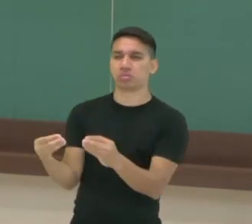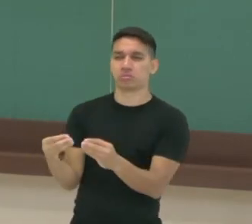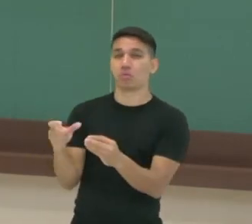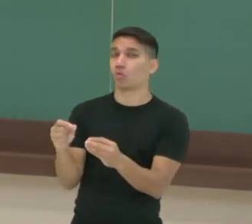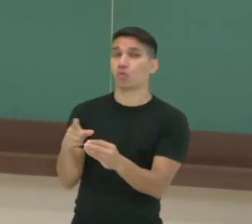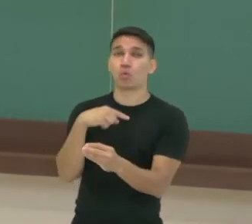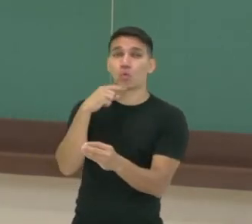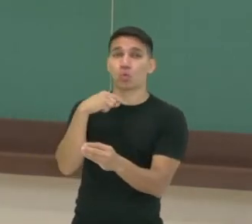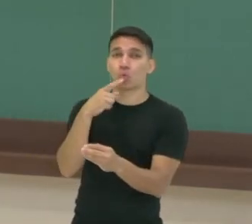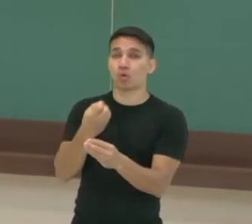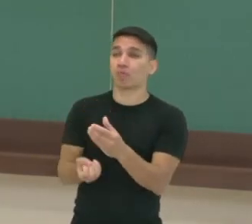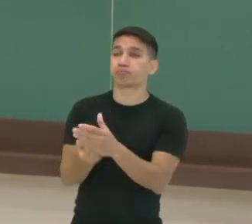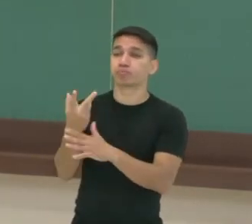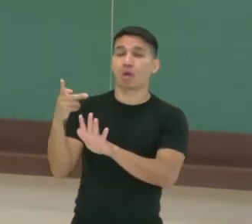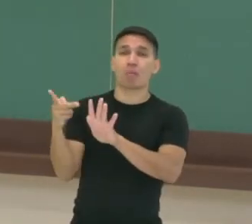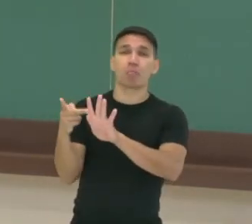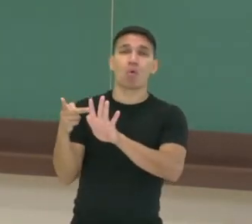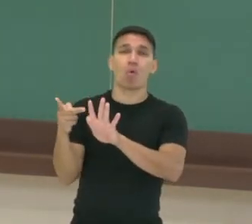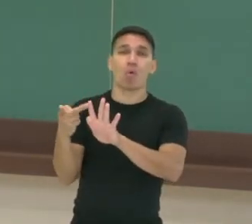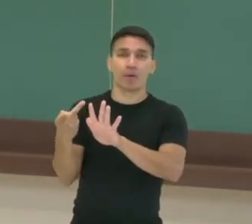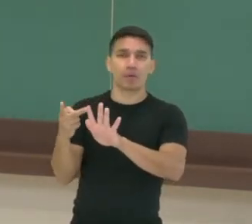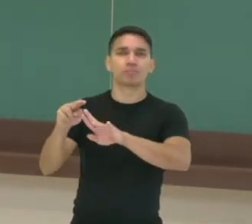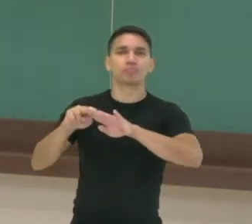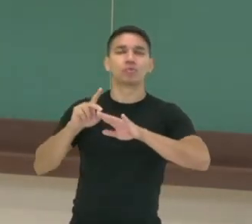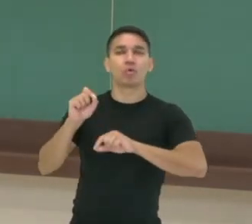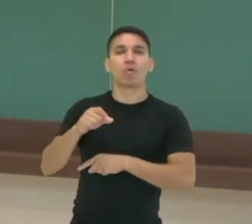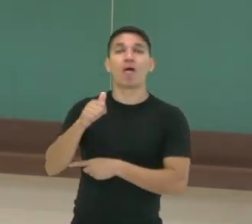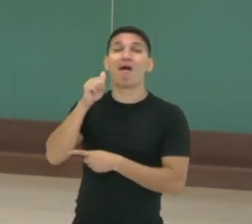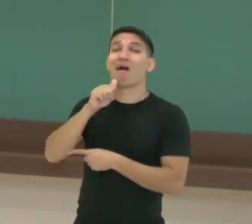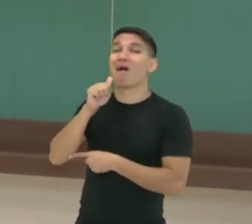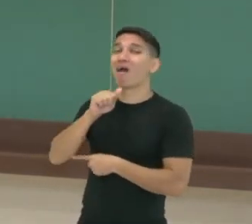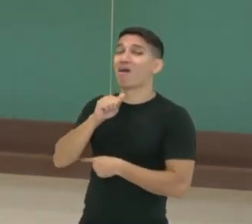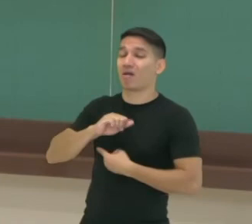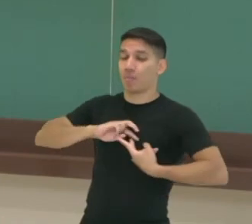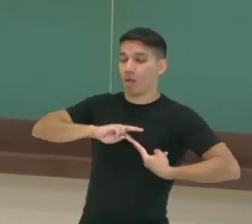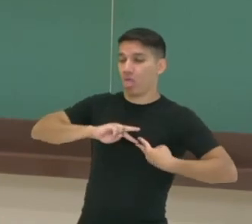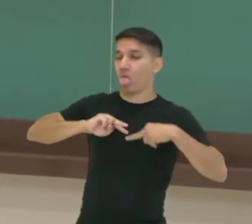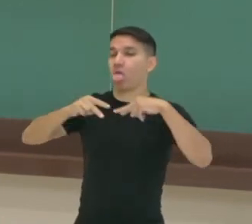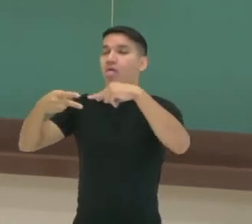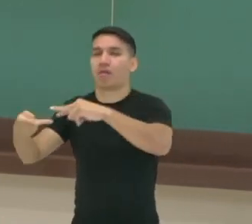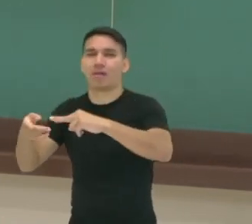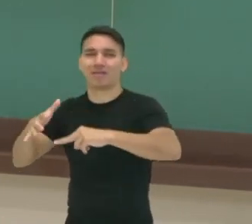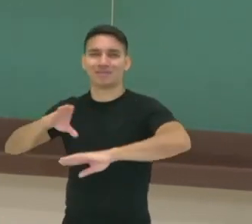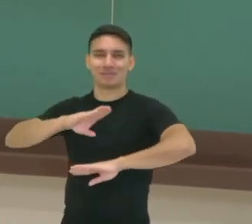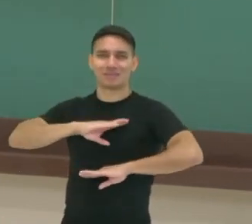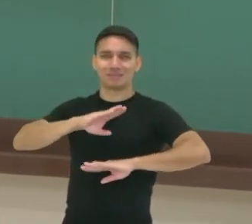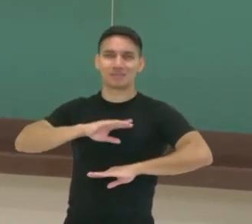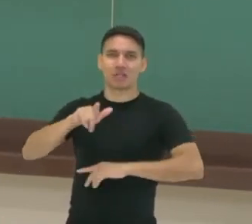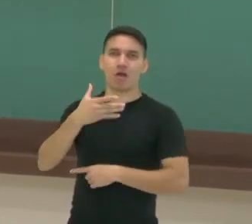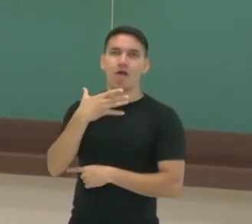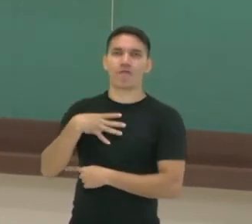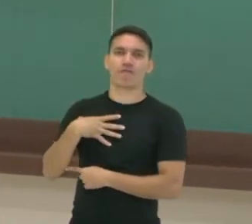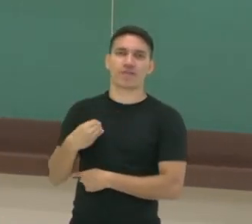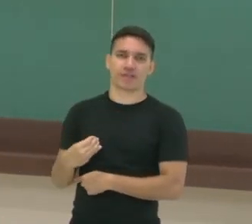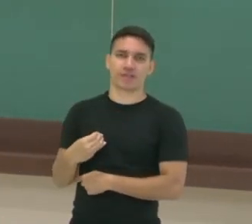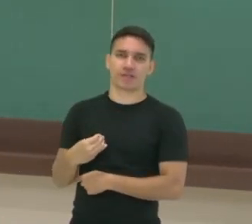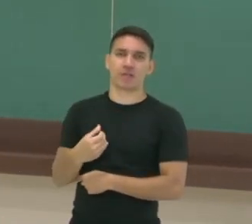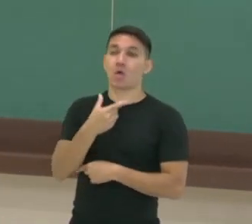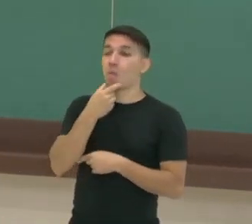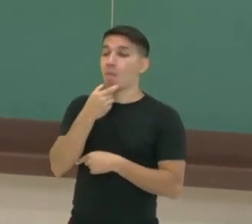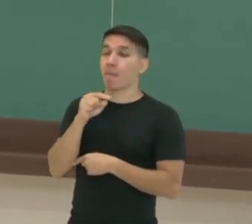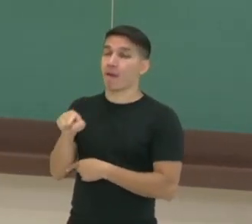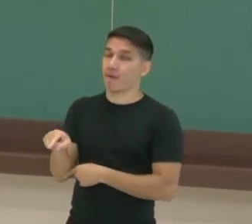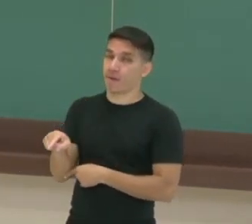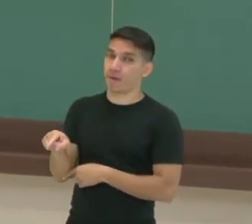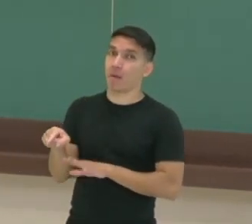uma proteína. A mãe passou essa condição para o filho do sexo masculino.